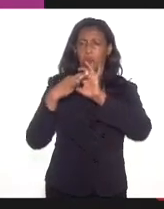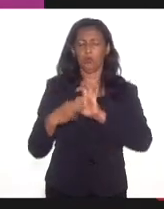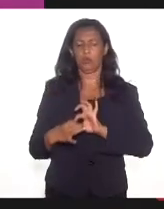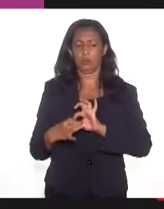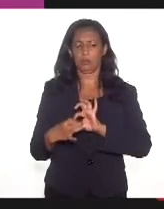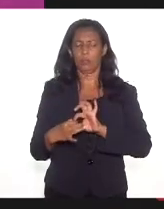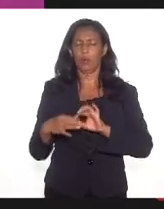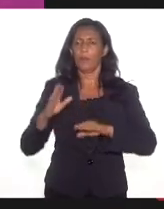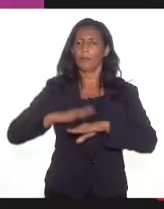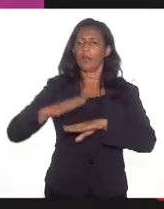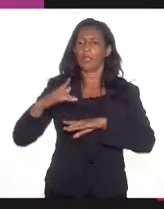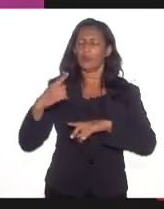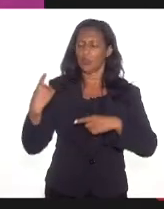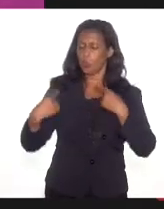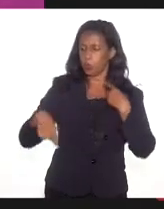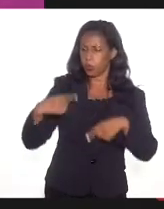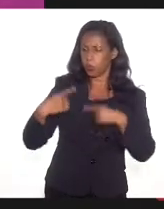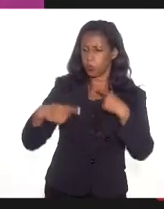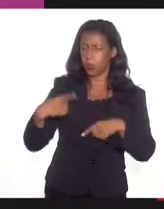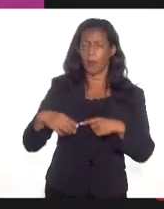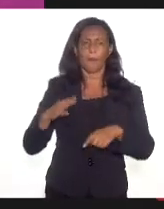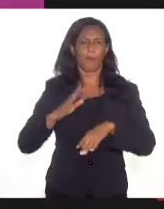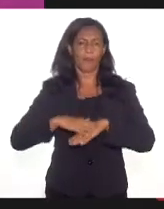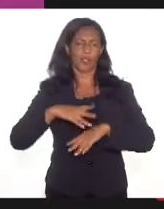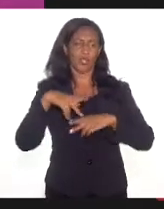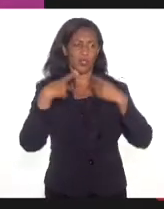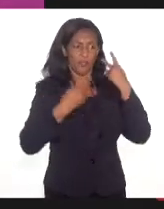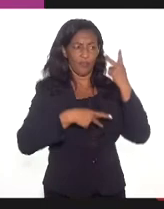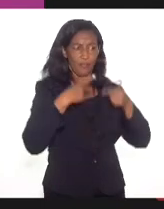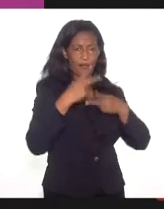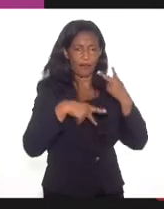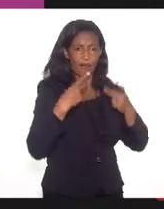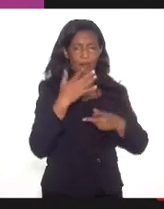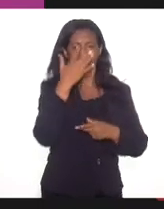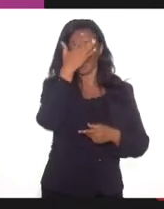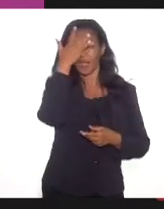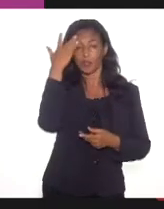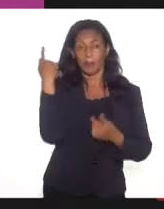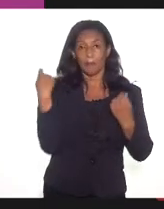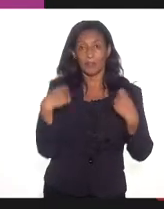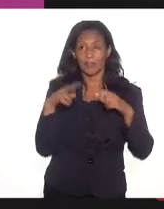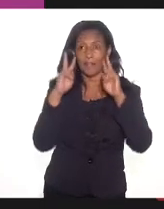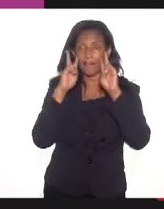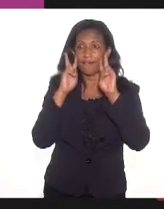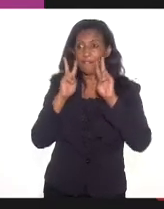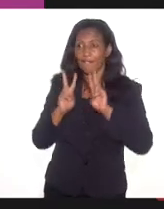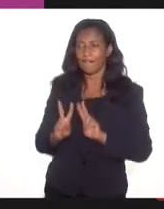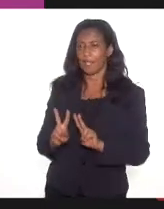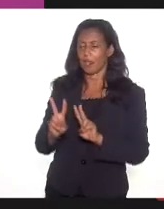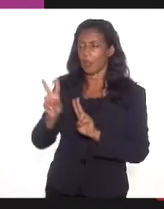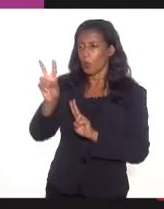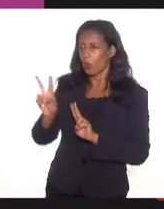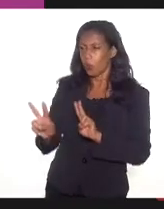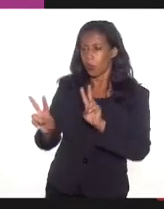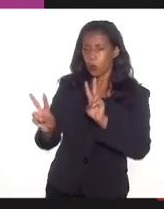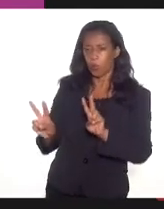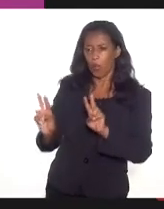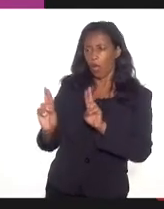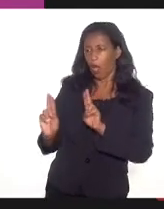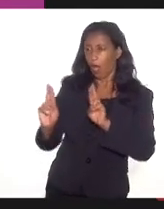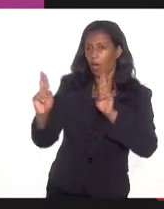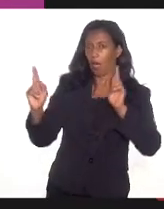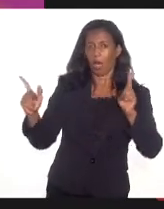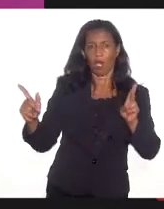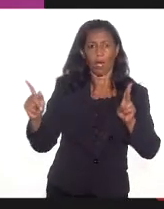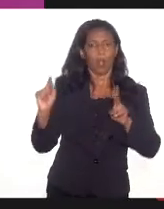debata por mais que a gente fale por mais que as pessoas precisam ver a diferença do que que é a